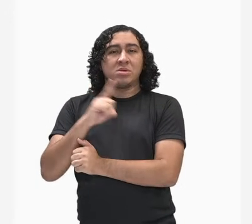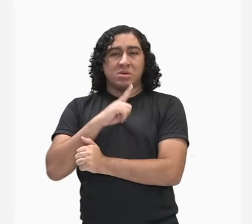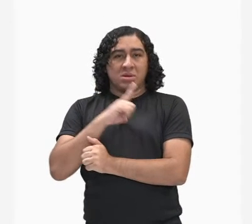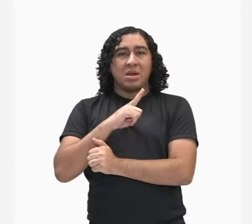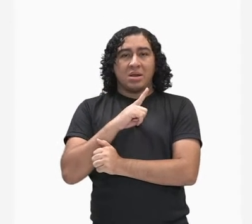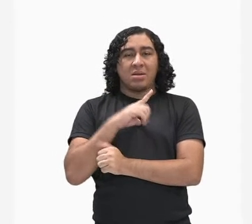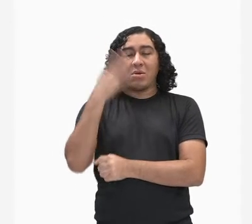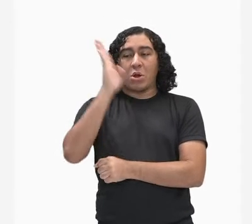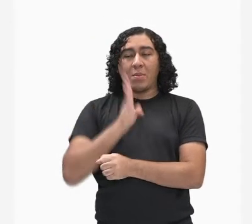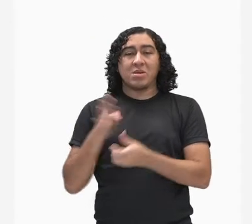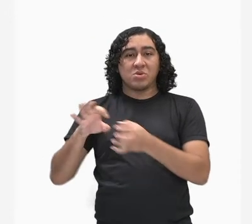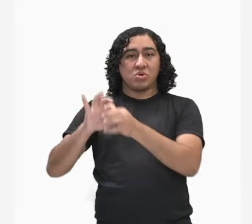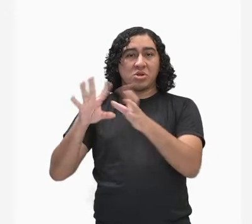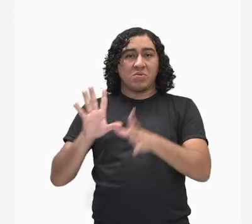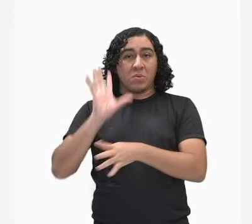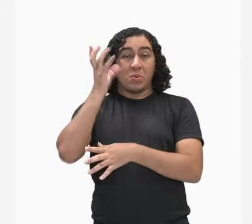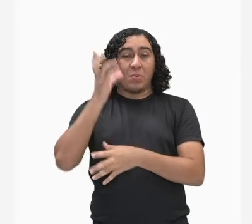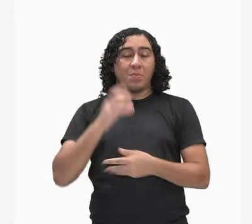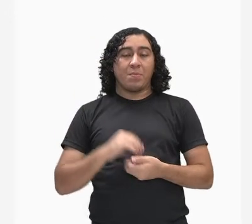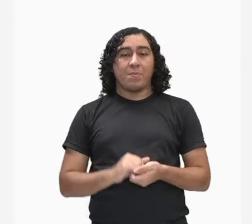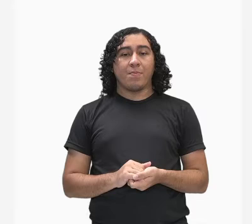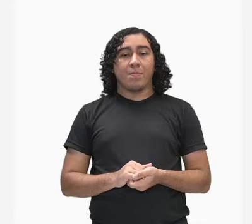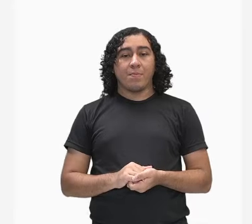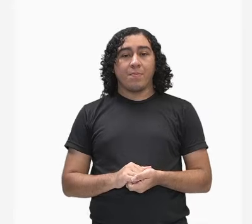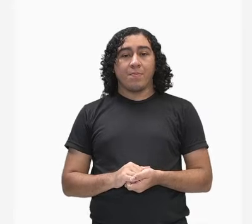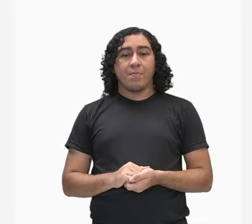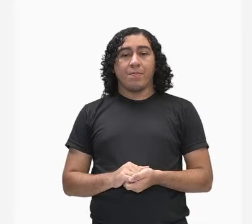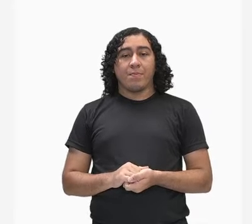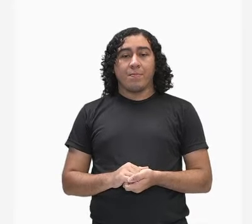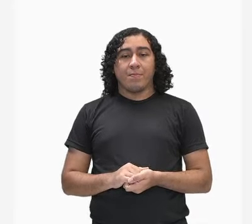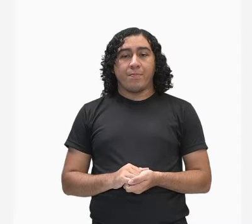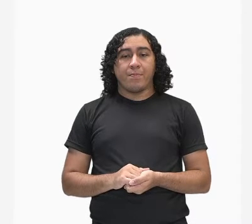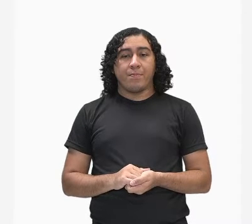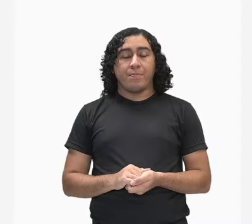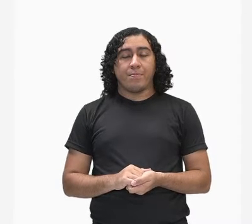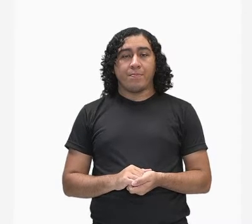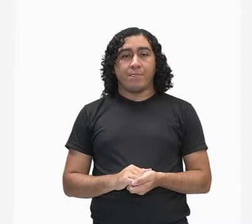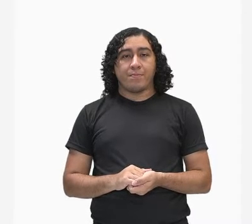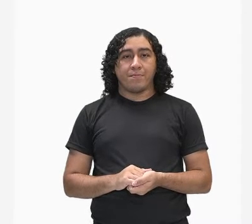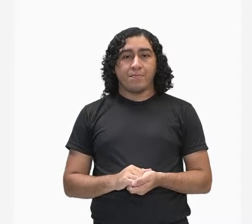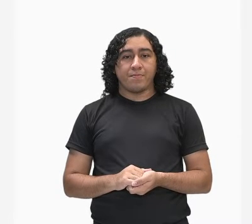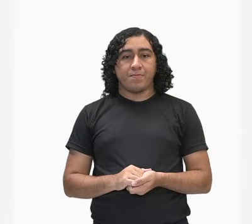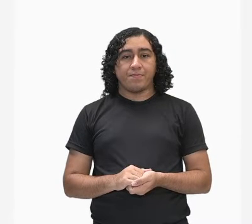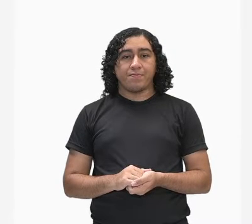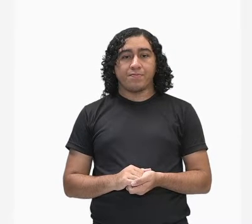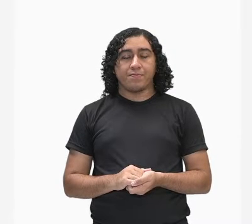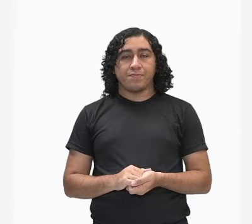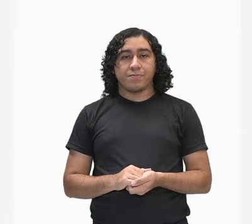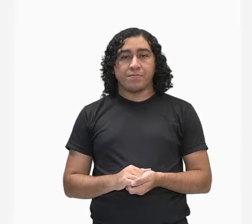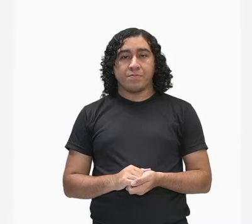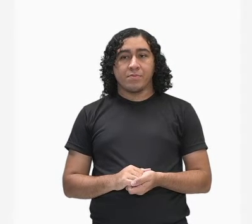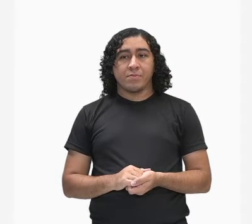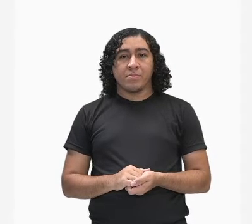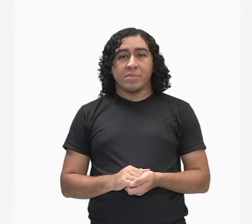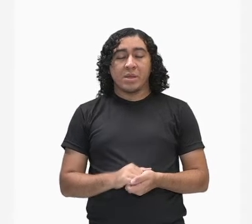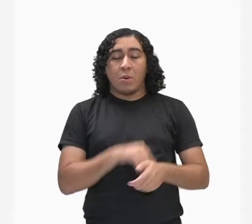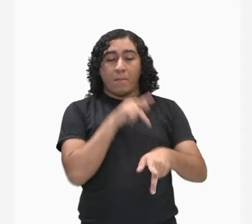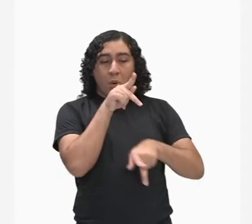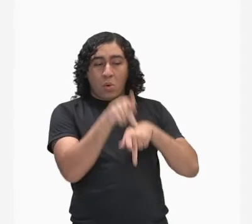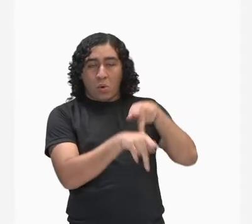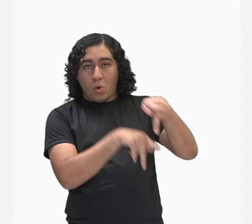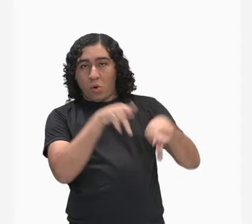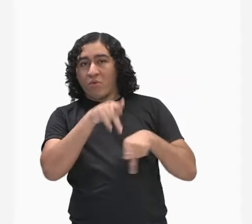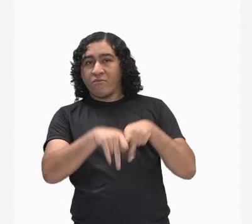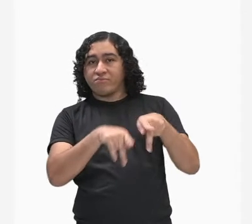independência. É uma independência que não levou em consideração toda a população, né? A construção